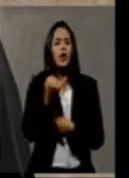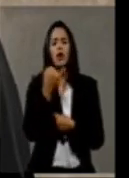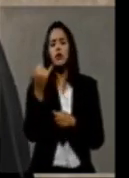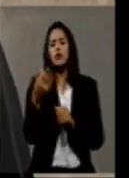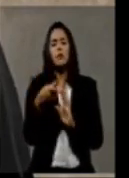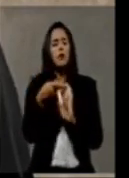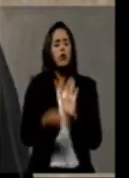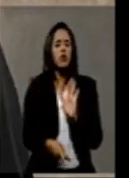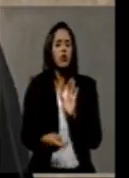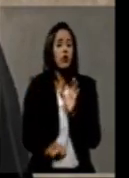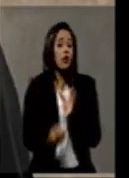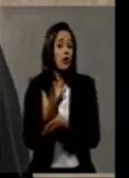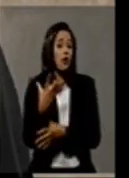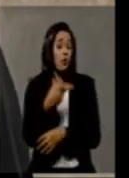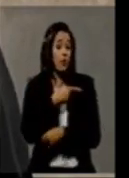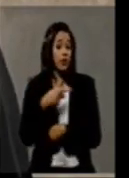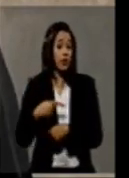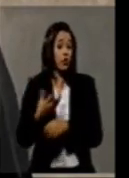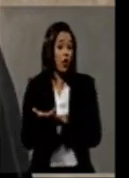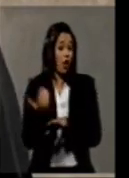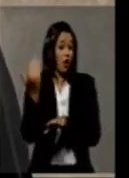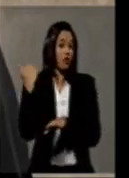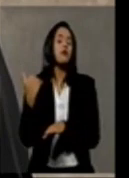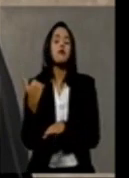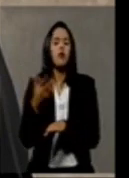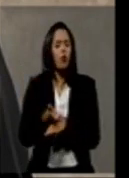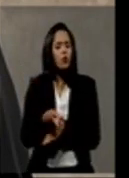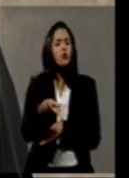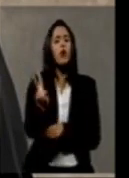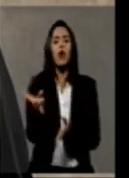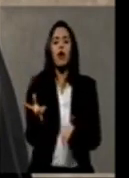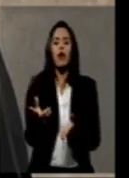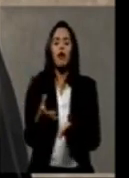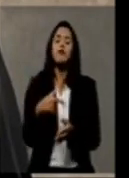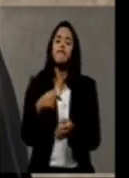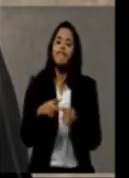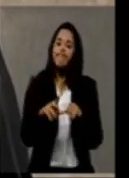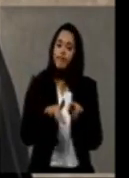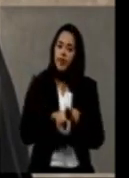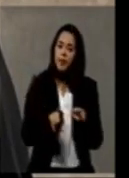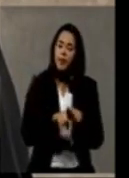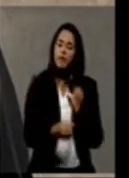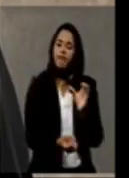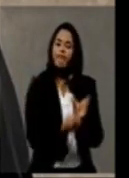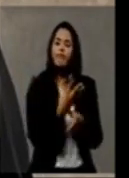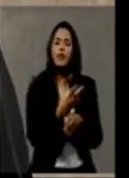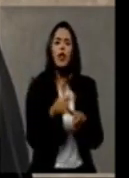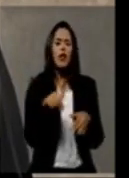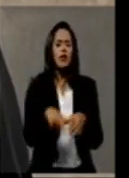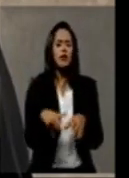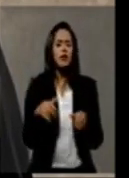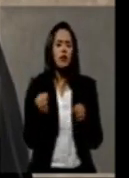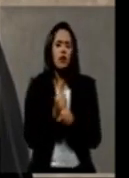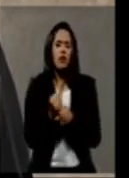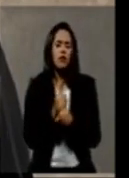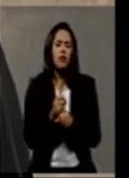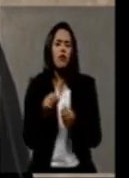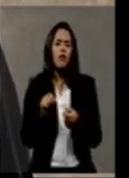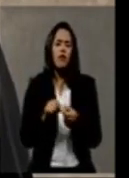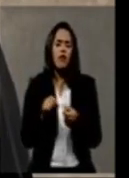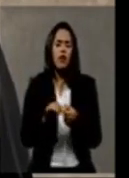anteriores desde a sua fundação que vai parar este final de ano completar